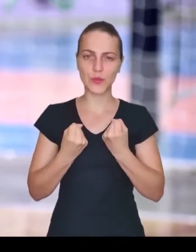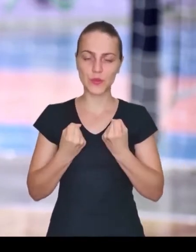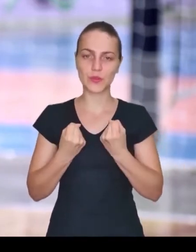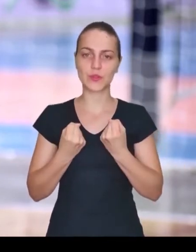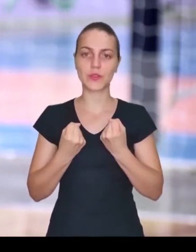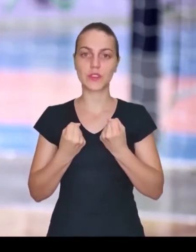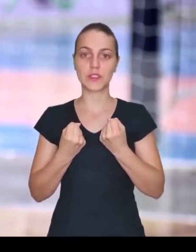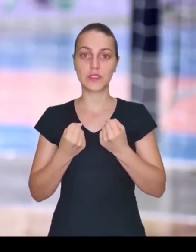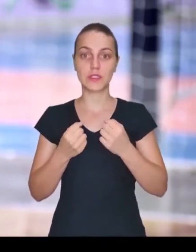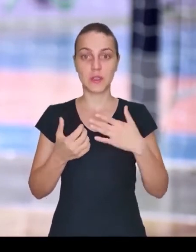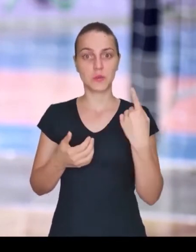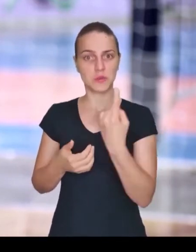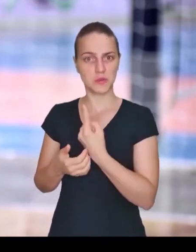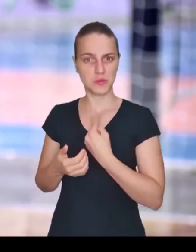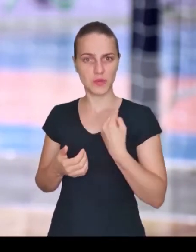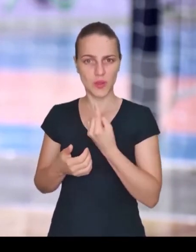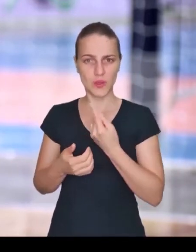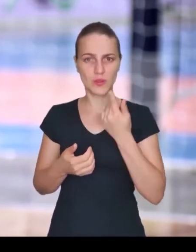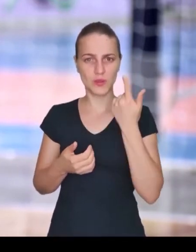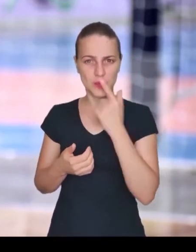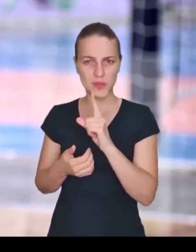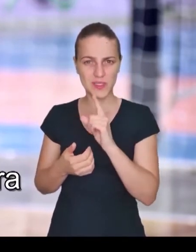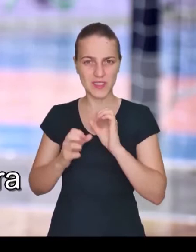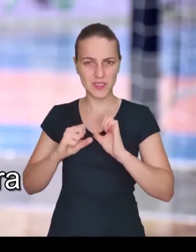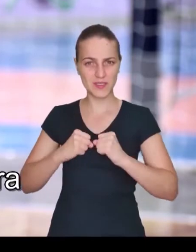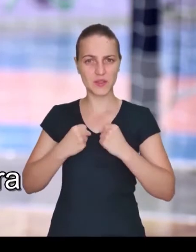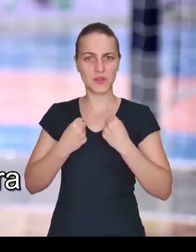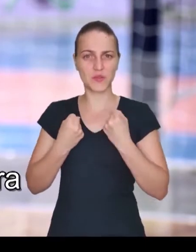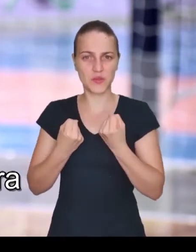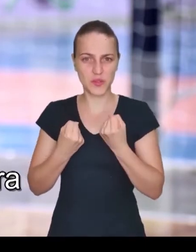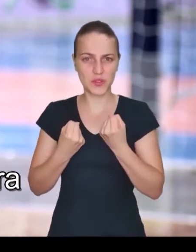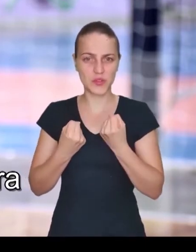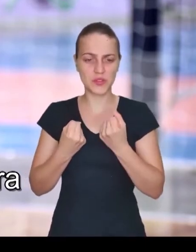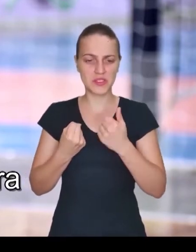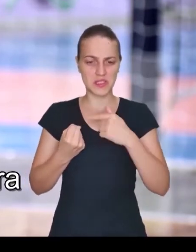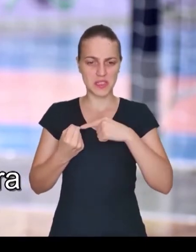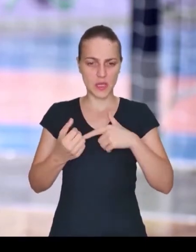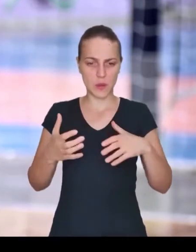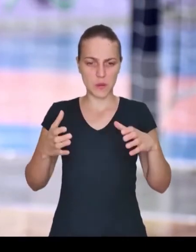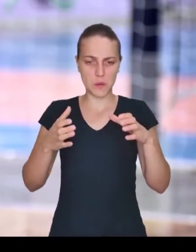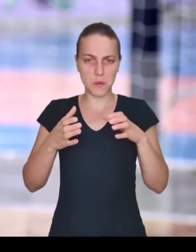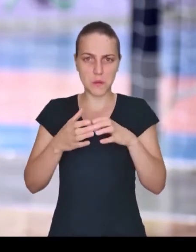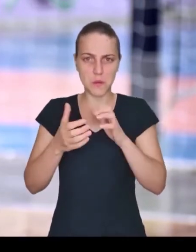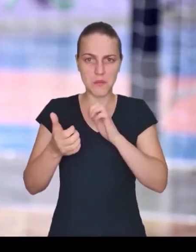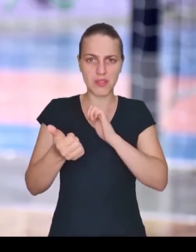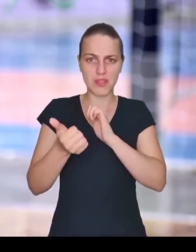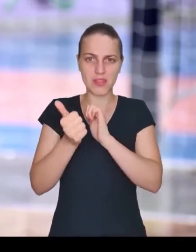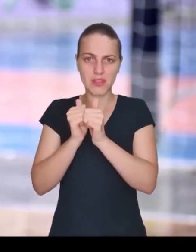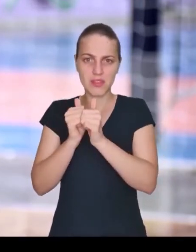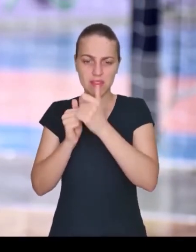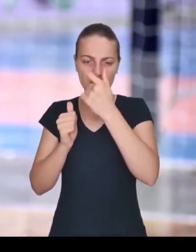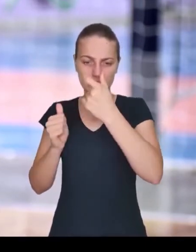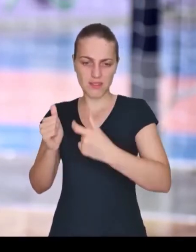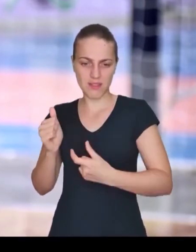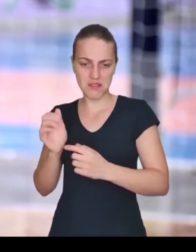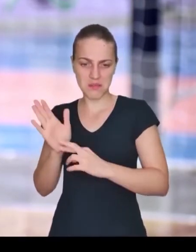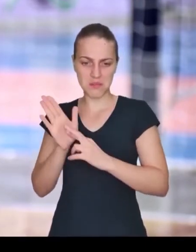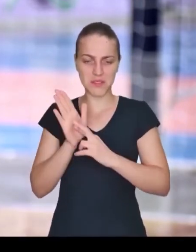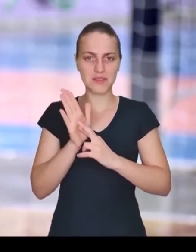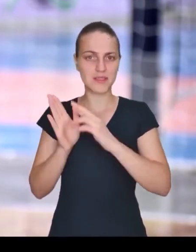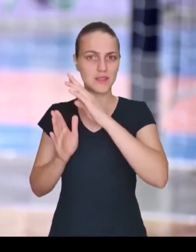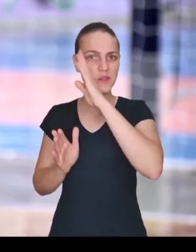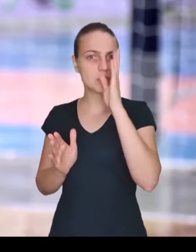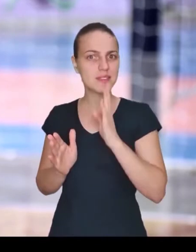temos, para mim já é uma vitória tremenda. Me manter numa seleção brasileira, então, nem se fala, nós temos inúmeros clubes no Brasil. Então,